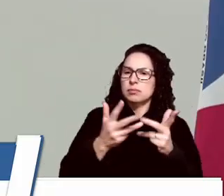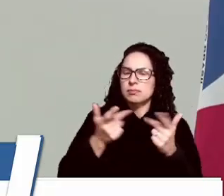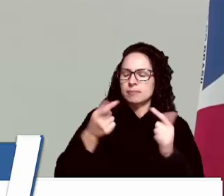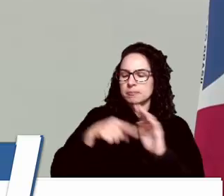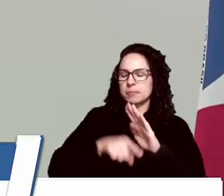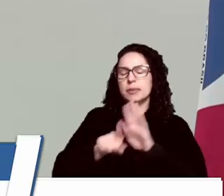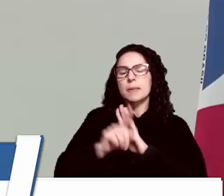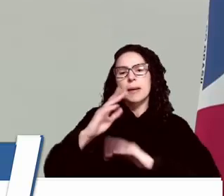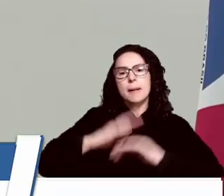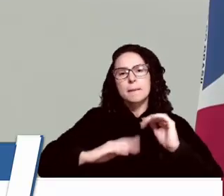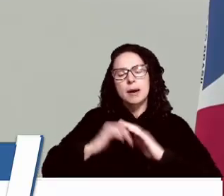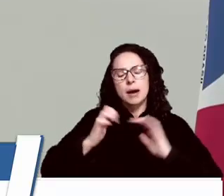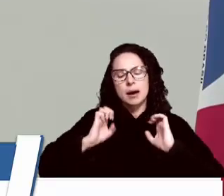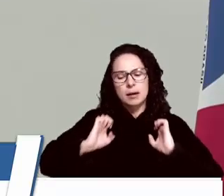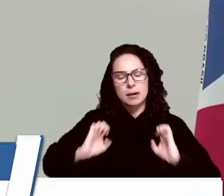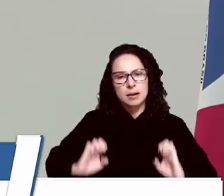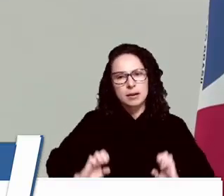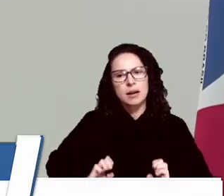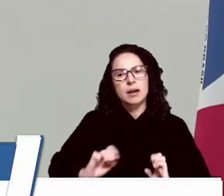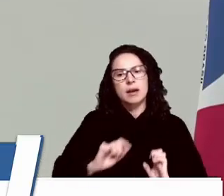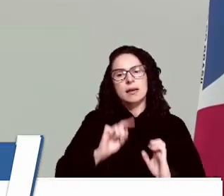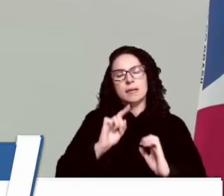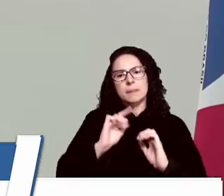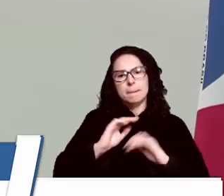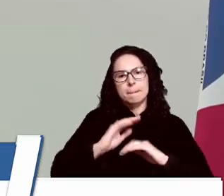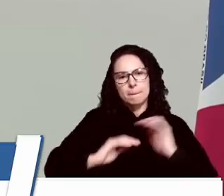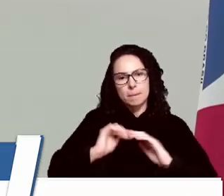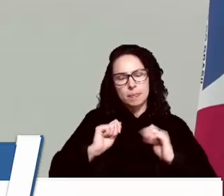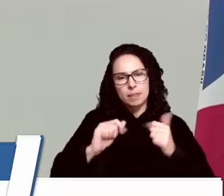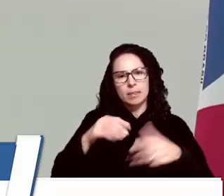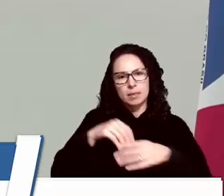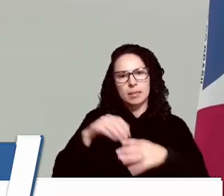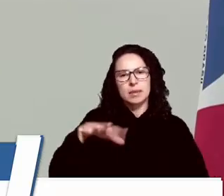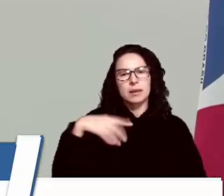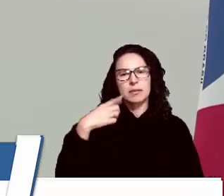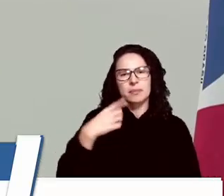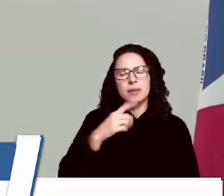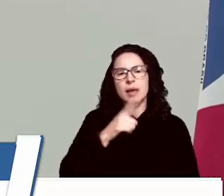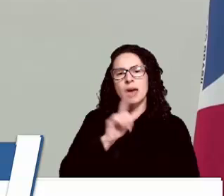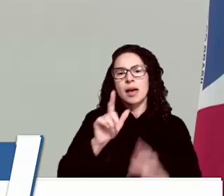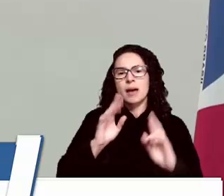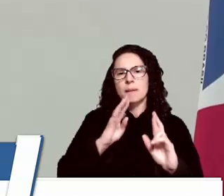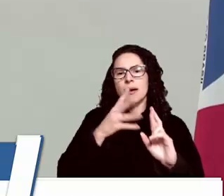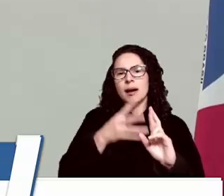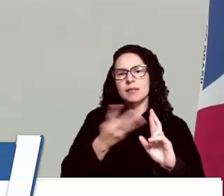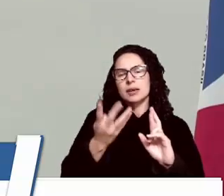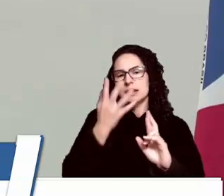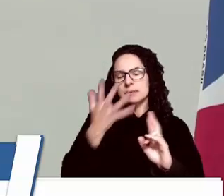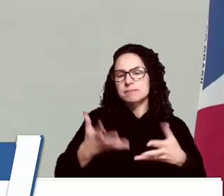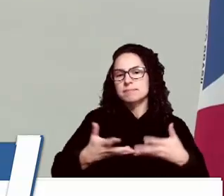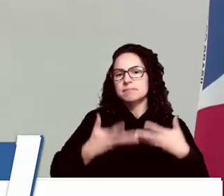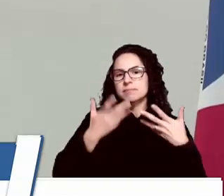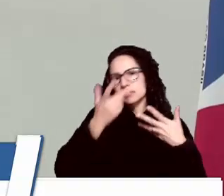ética e competência na advocacia, faz dele uma referência e inspiração para aqueles que